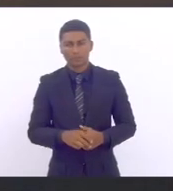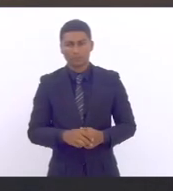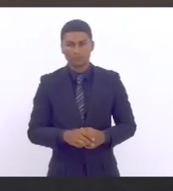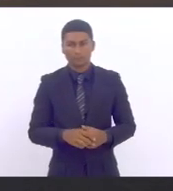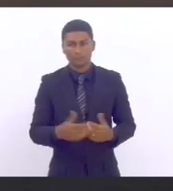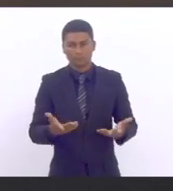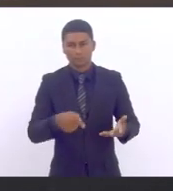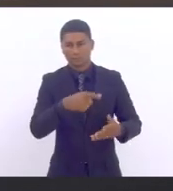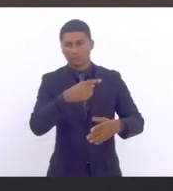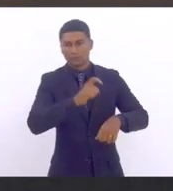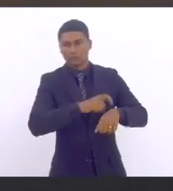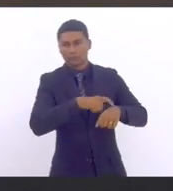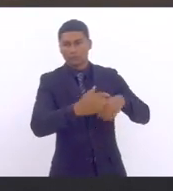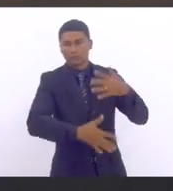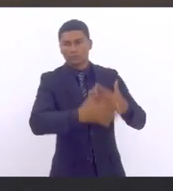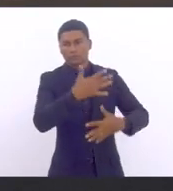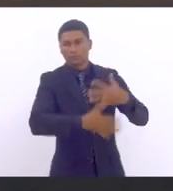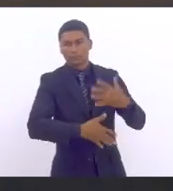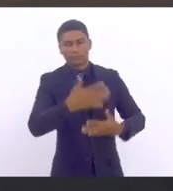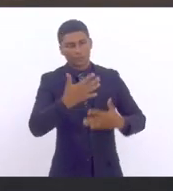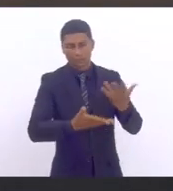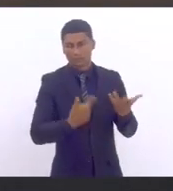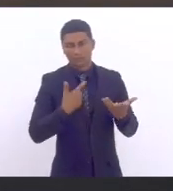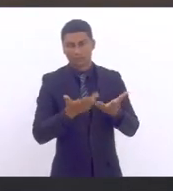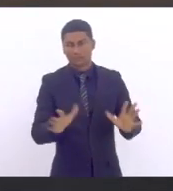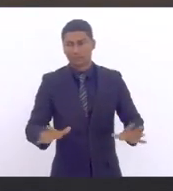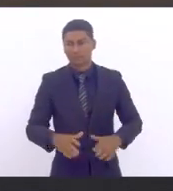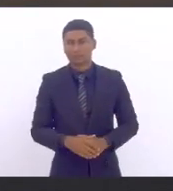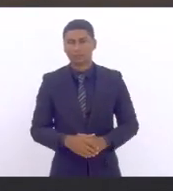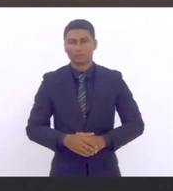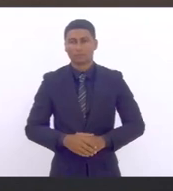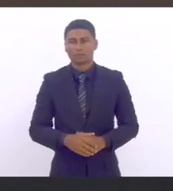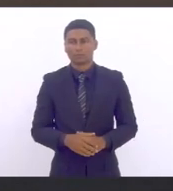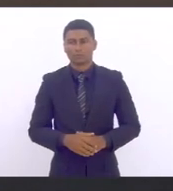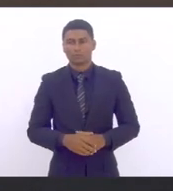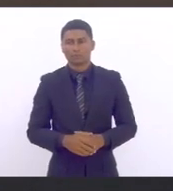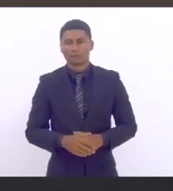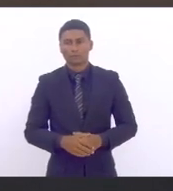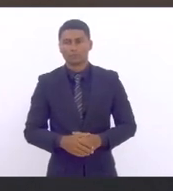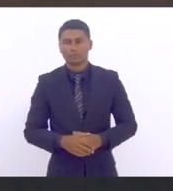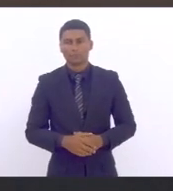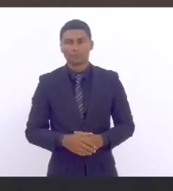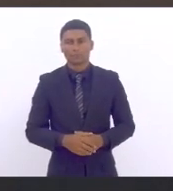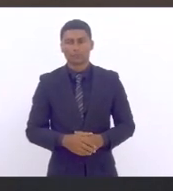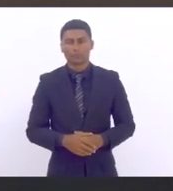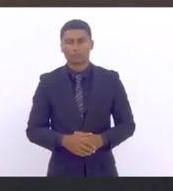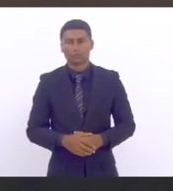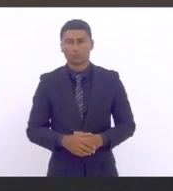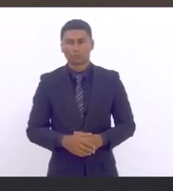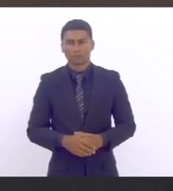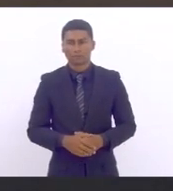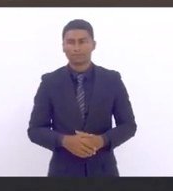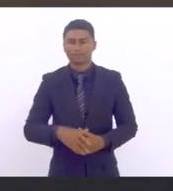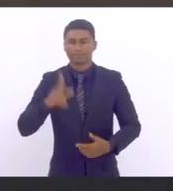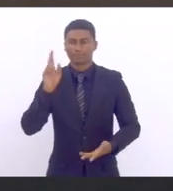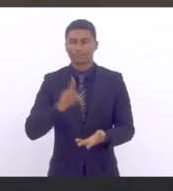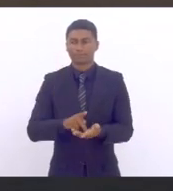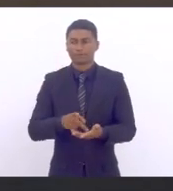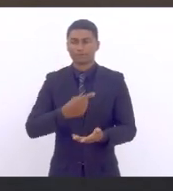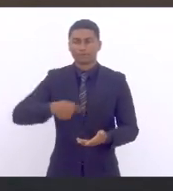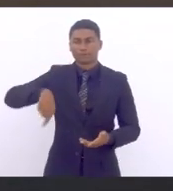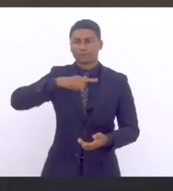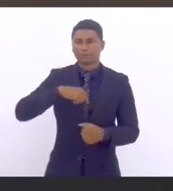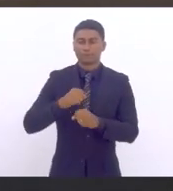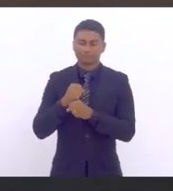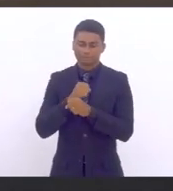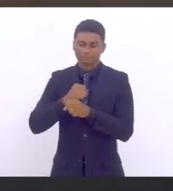que ouviram tudo e agora está na hora de falar, e só fazendo um comentário, realmente somos antigos